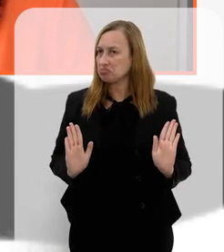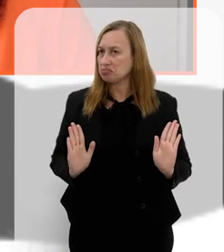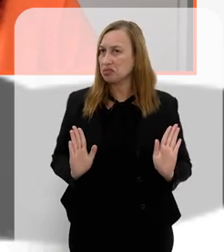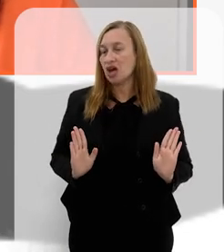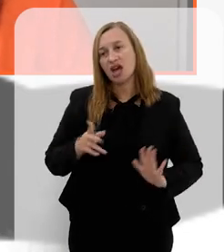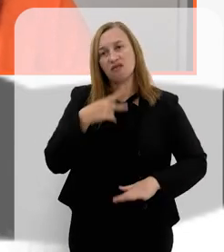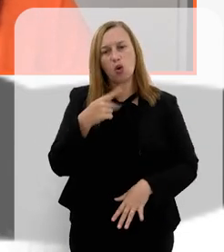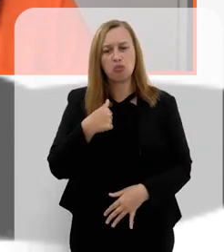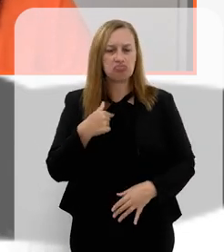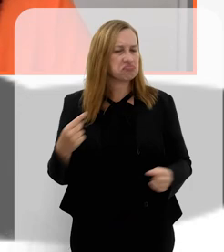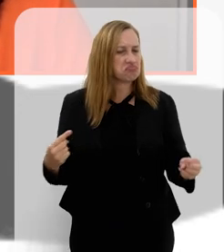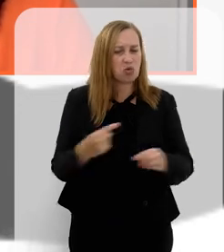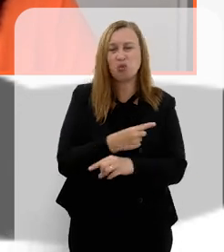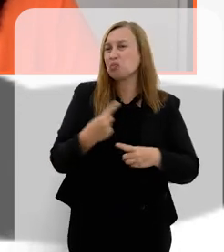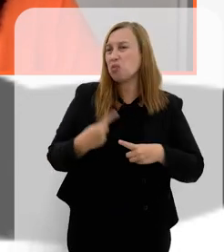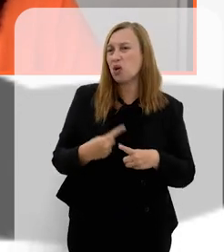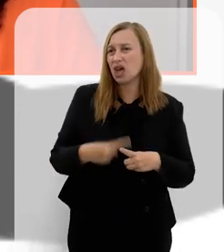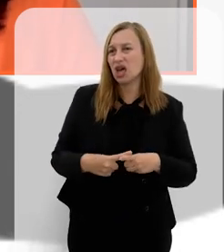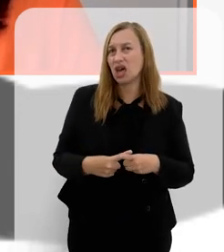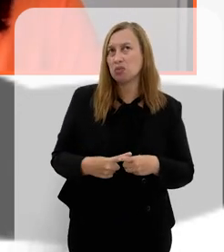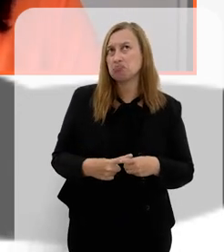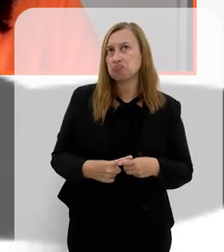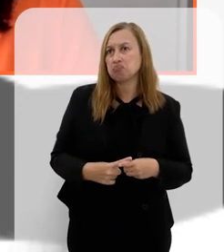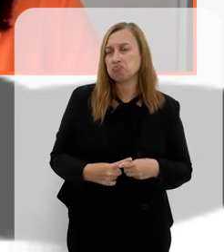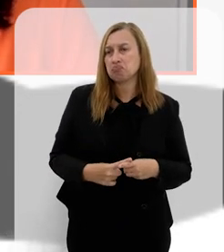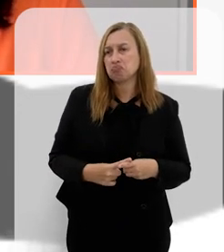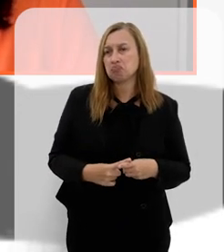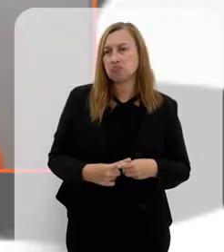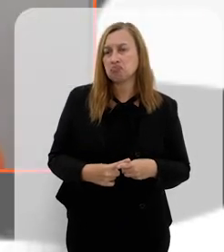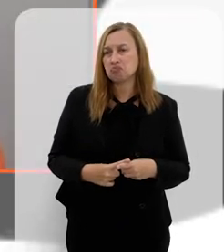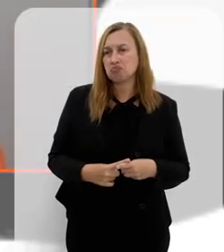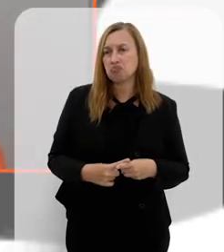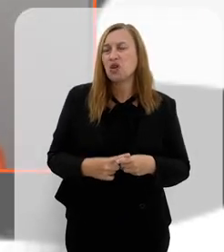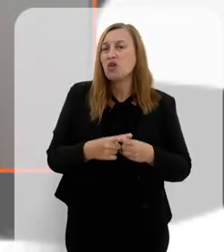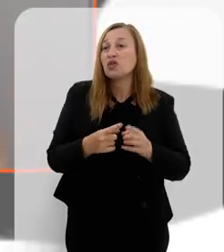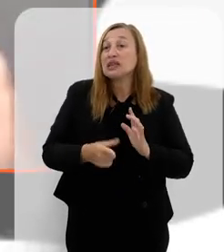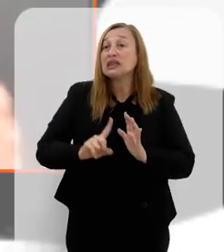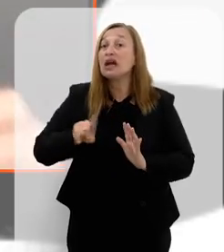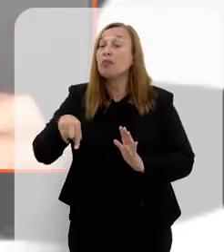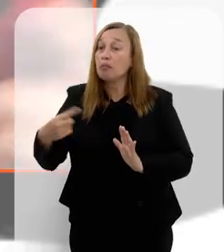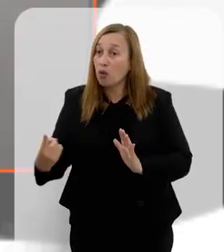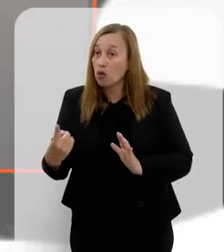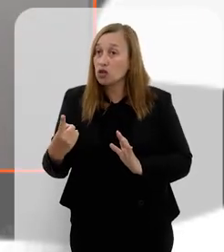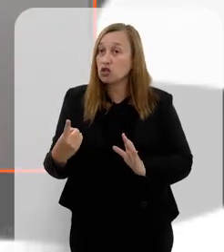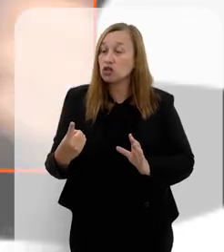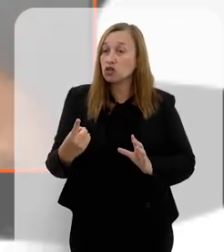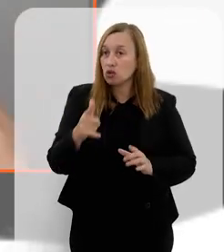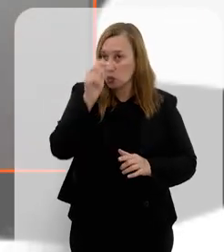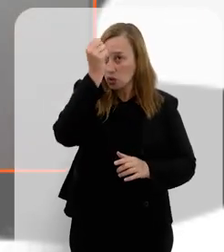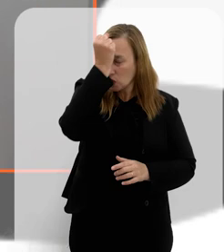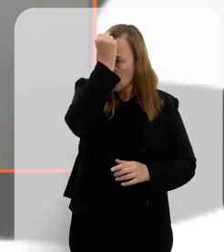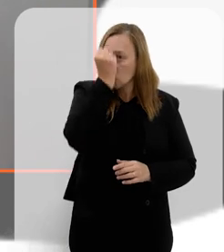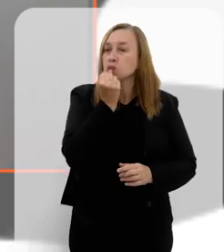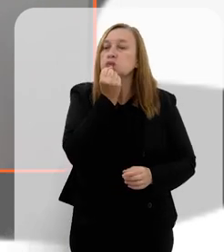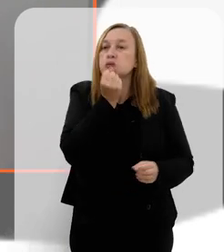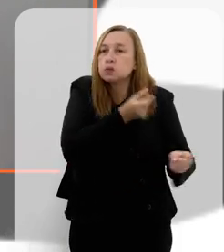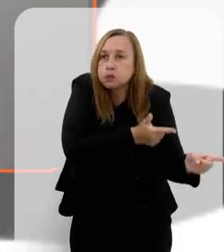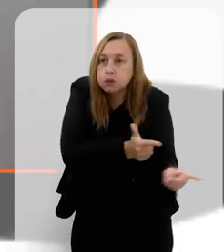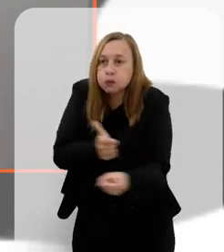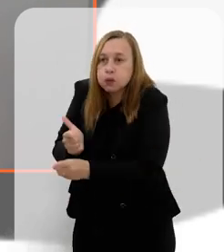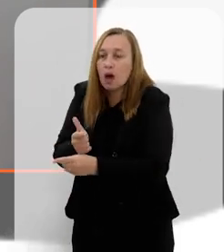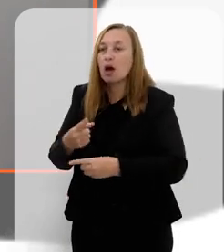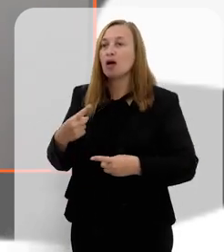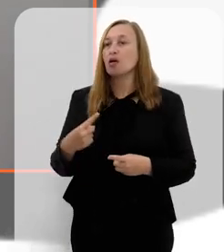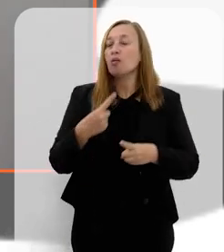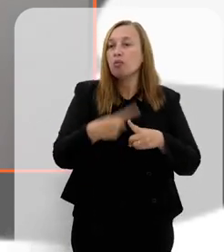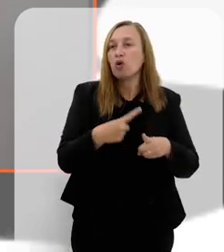concorda. Aí ele falou: eu não concordo porque esse foi logo depois dos ataques terroristas, né? Ele falou assim: